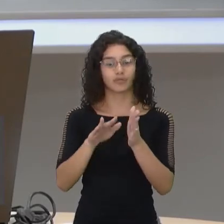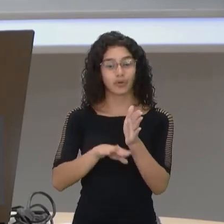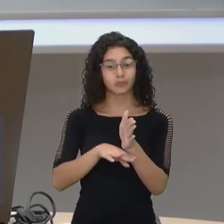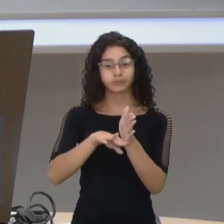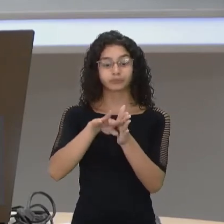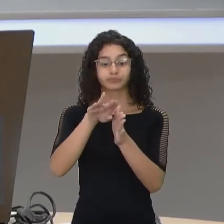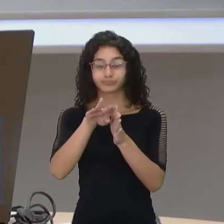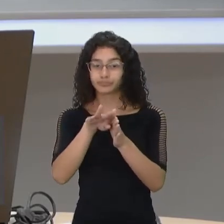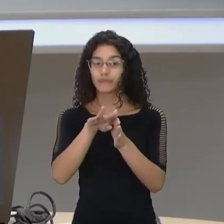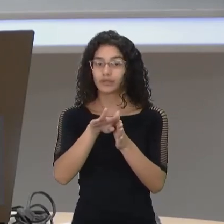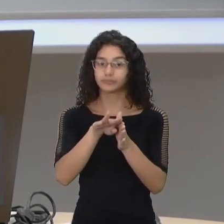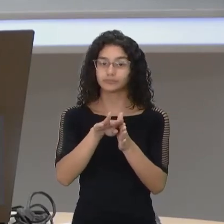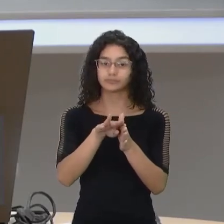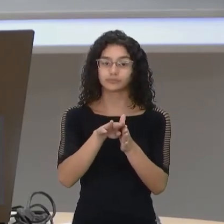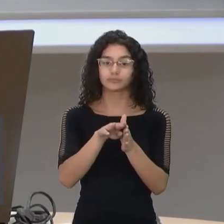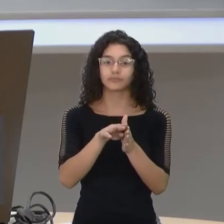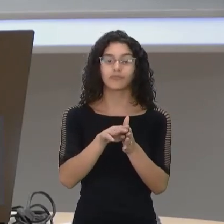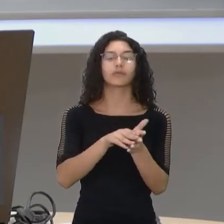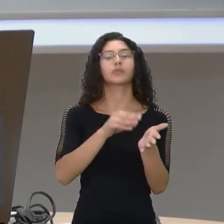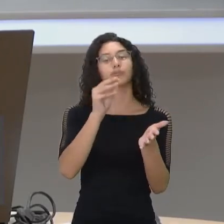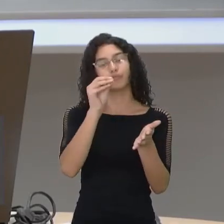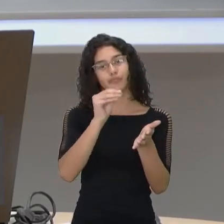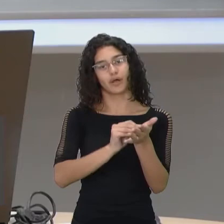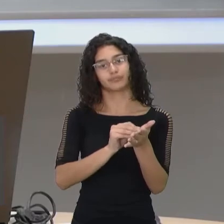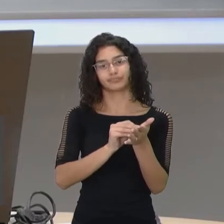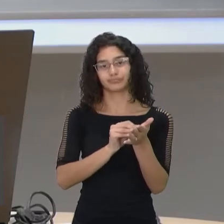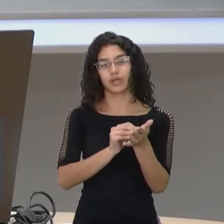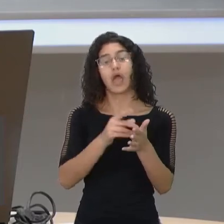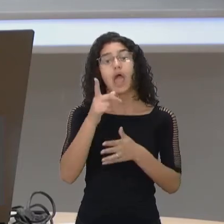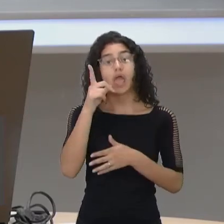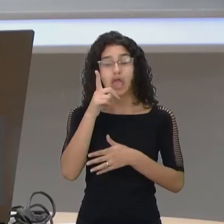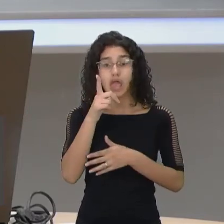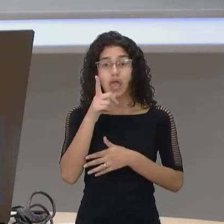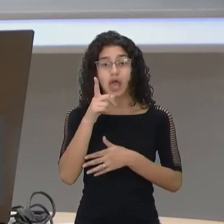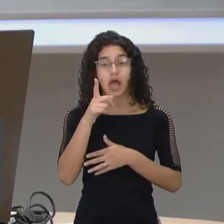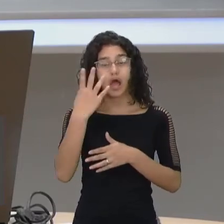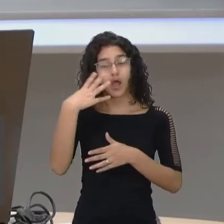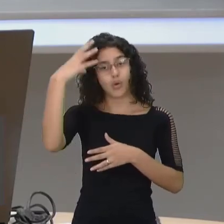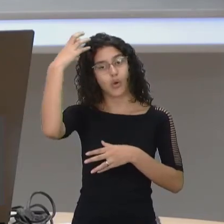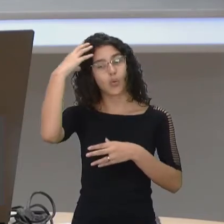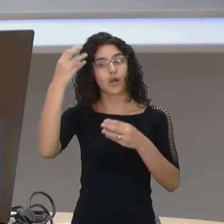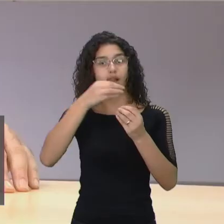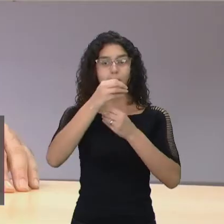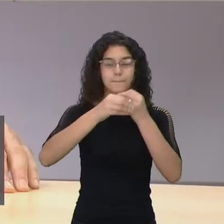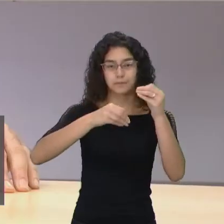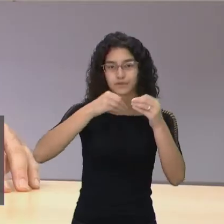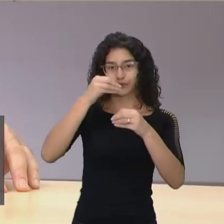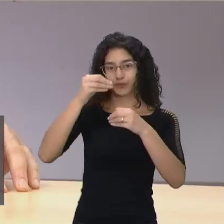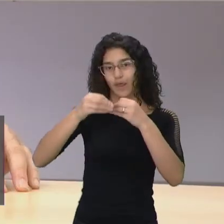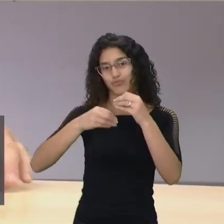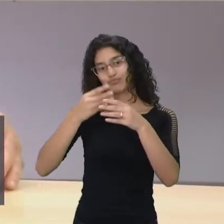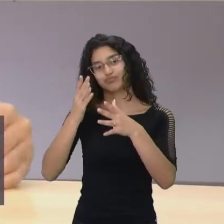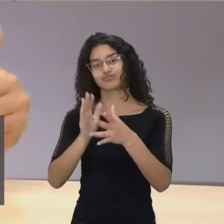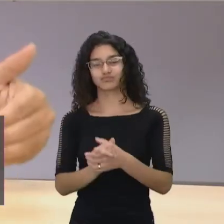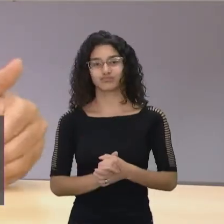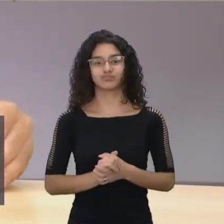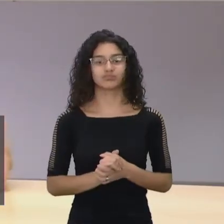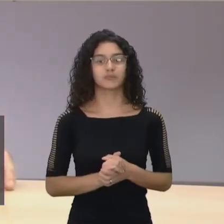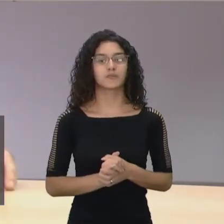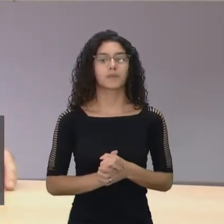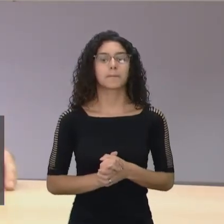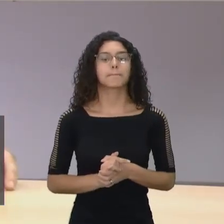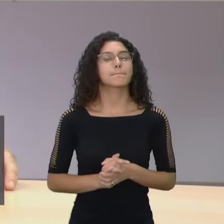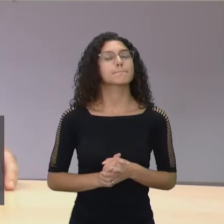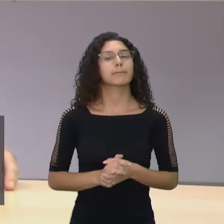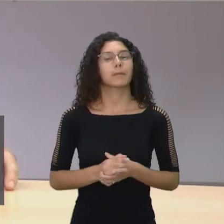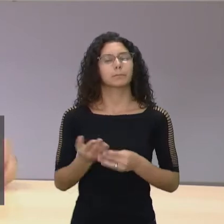a densidade e o volume, provaram que aquela coroa estava misturada com outros metais. Olha que bacana. Quer dizer que ele foi muito além